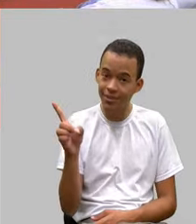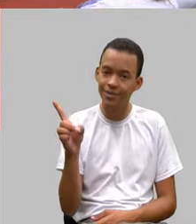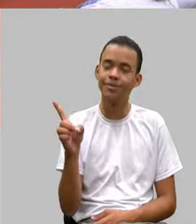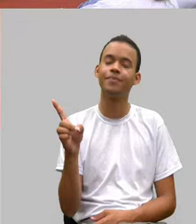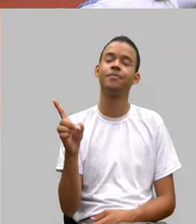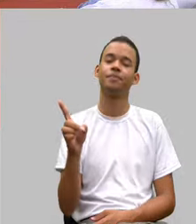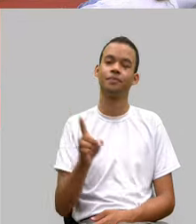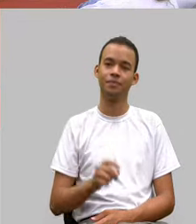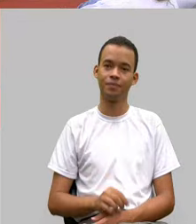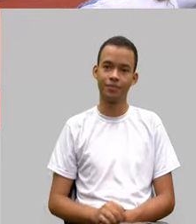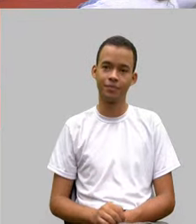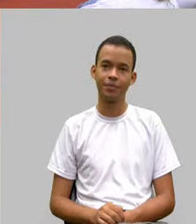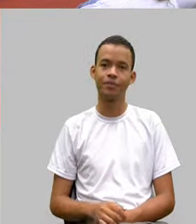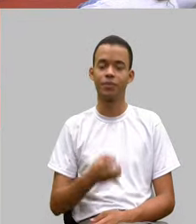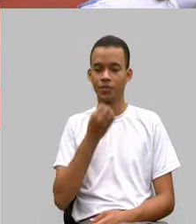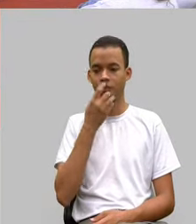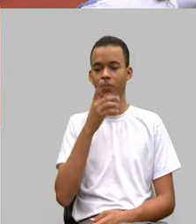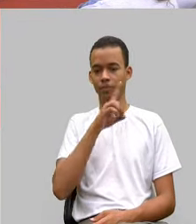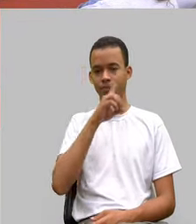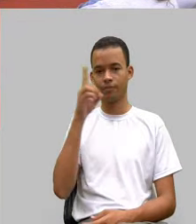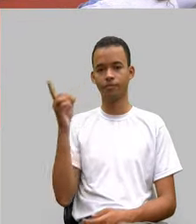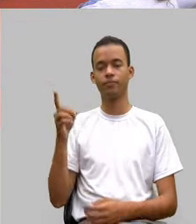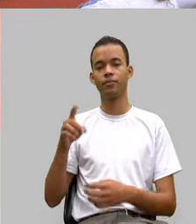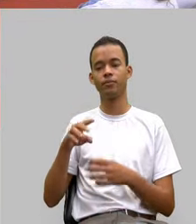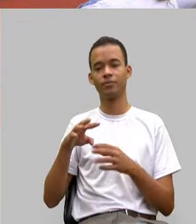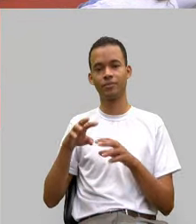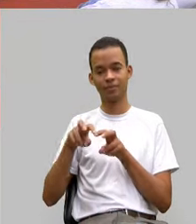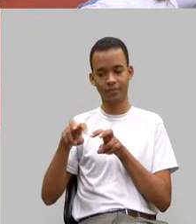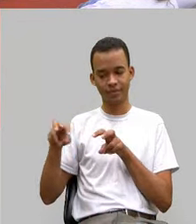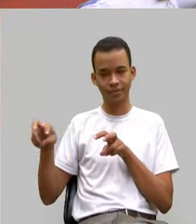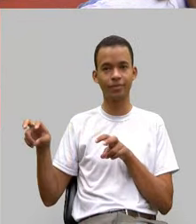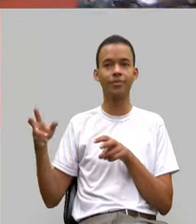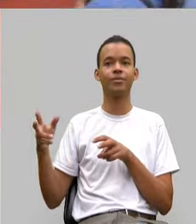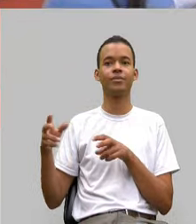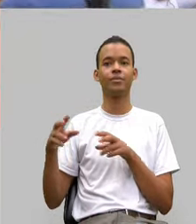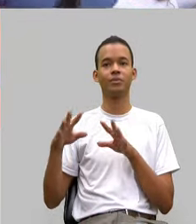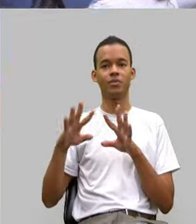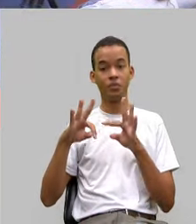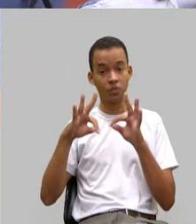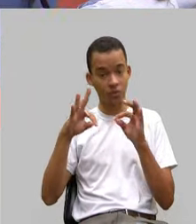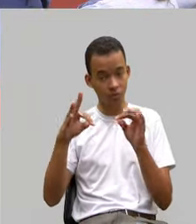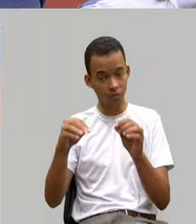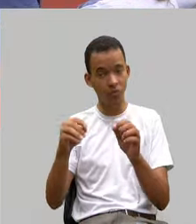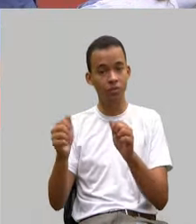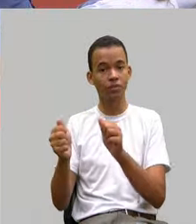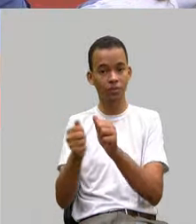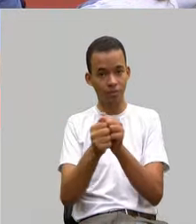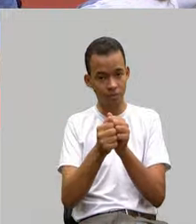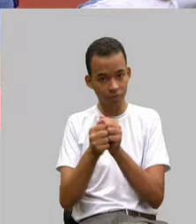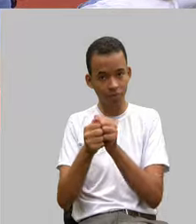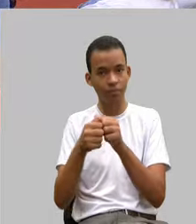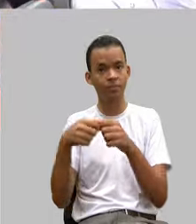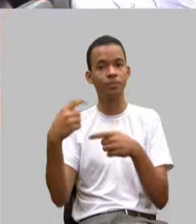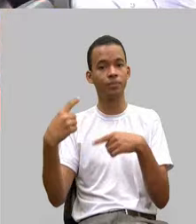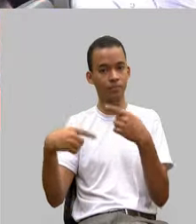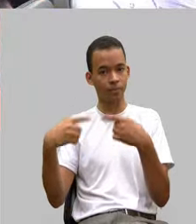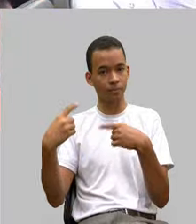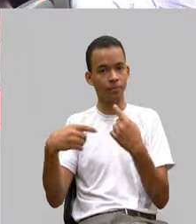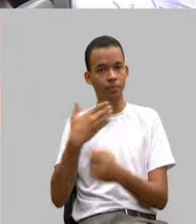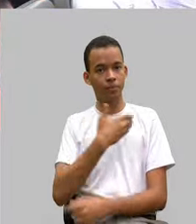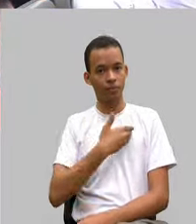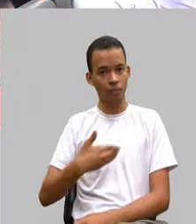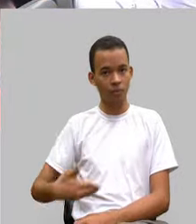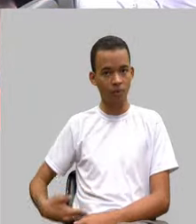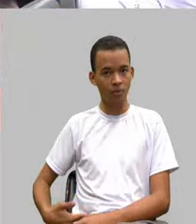dia bom dia a todas as pessoas que estão compondo a mesa mas todo mundo faz parte desse debate público e o bom